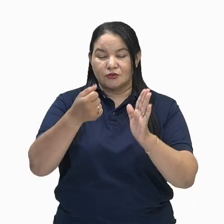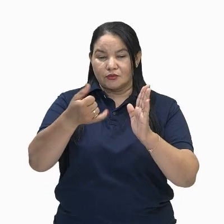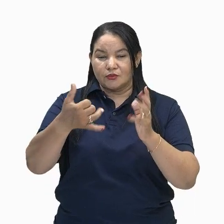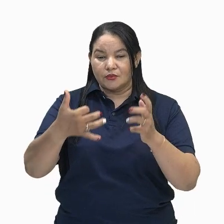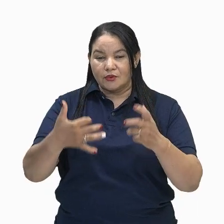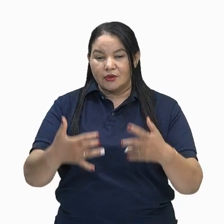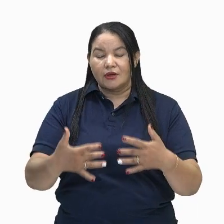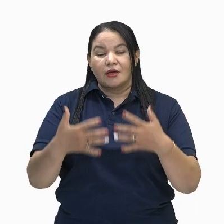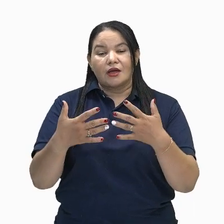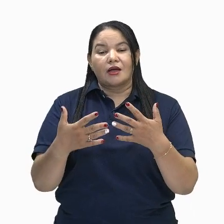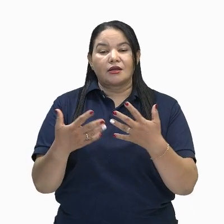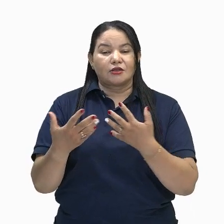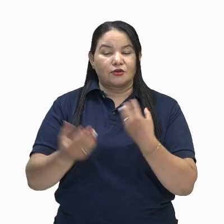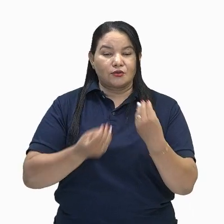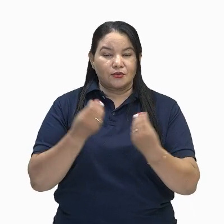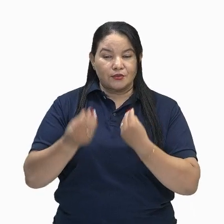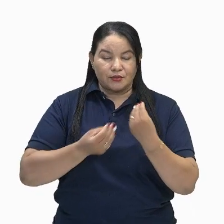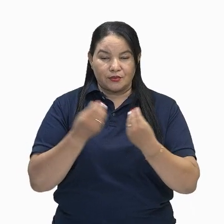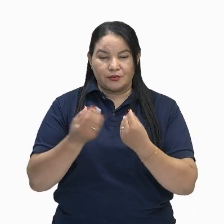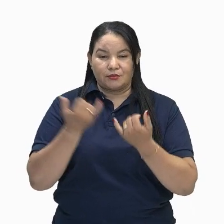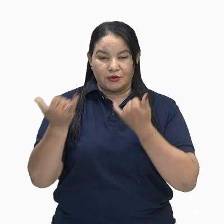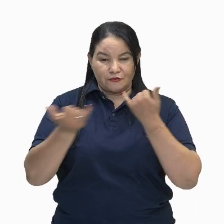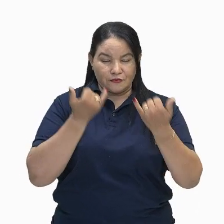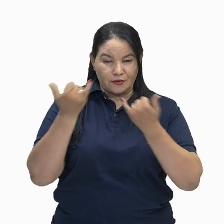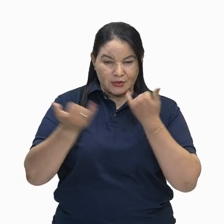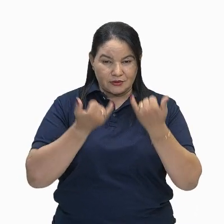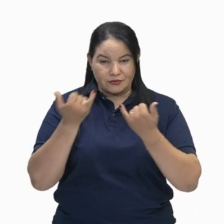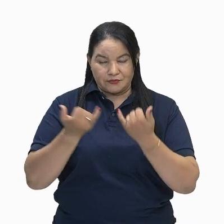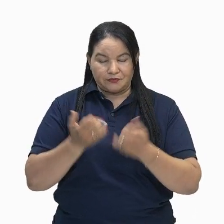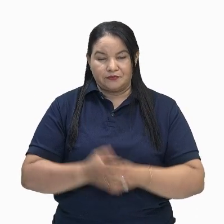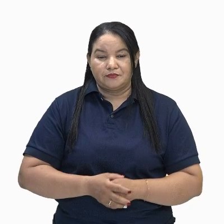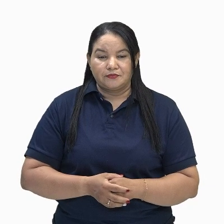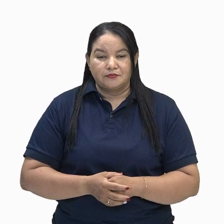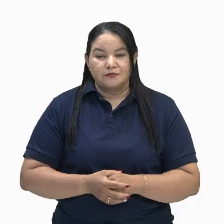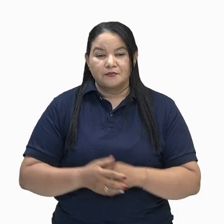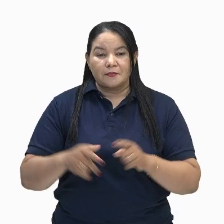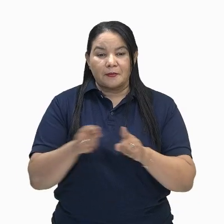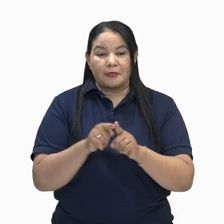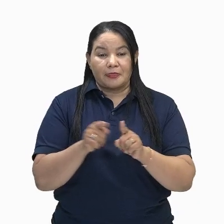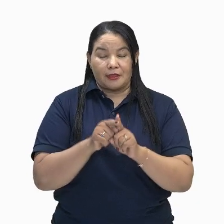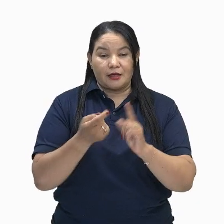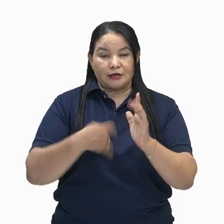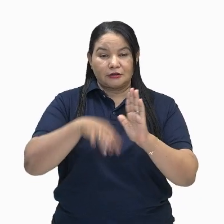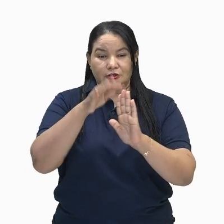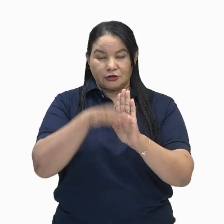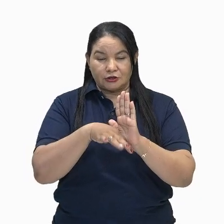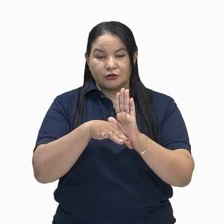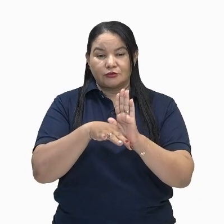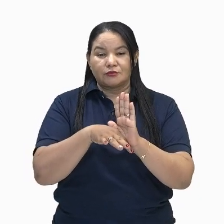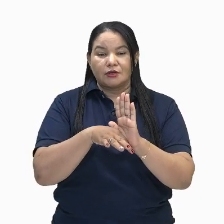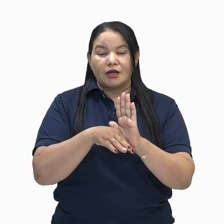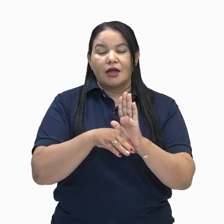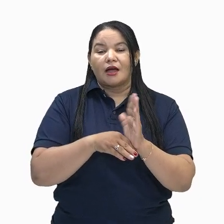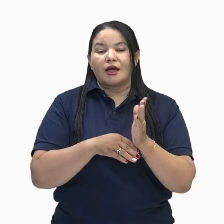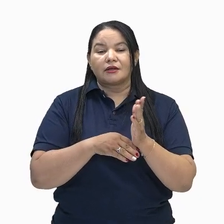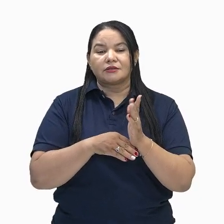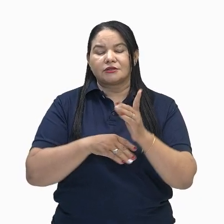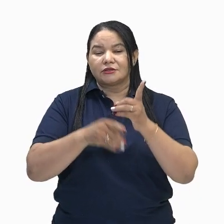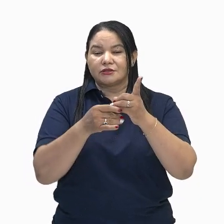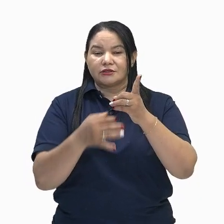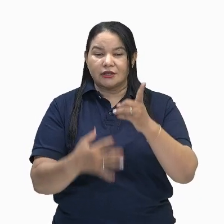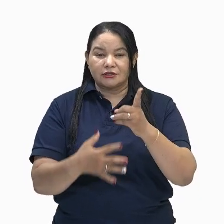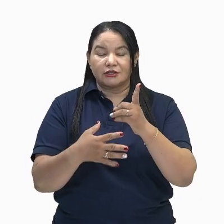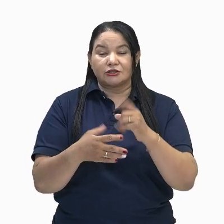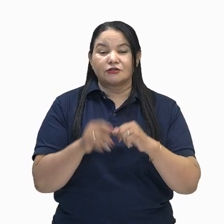de informação, tá? Já o texto dissertativo argumentativo, ele vai ter que ter